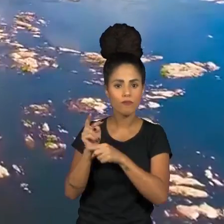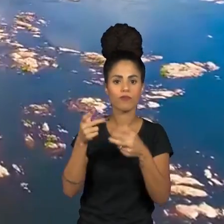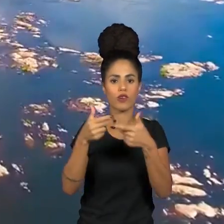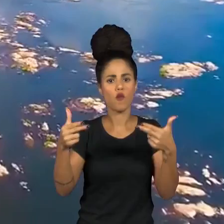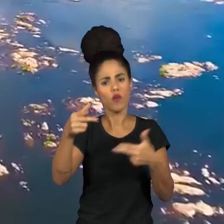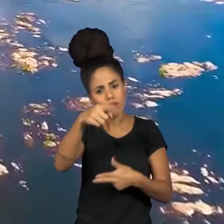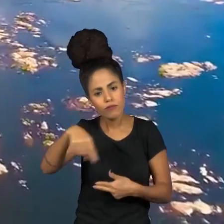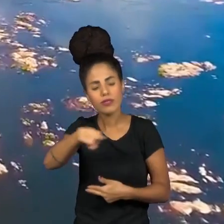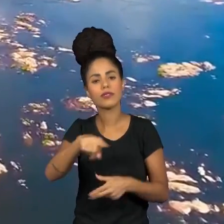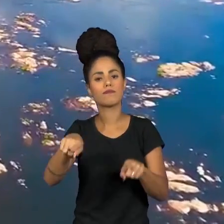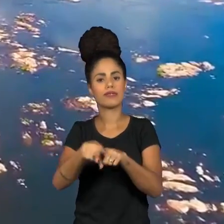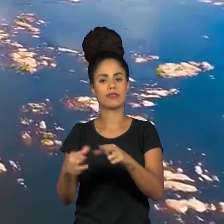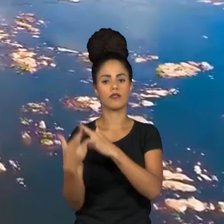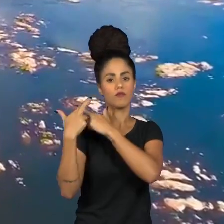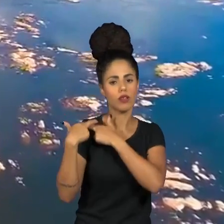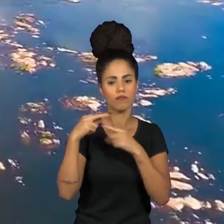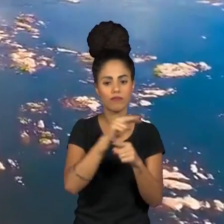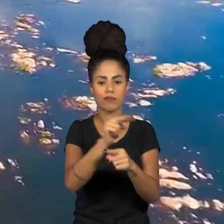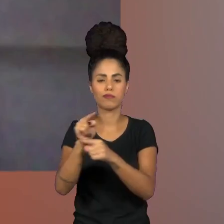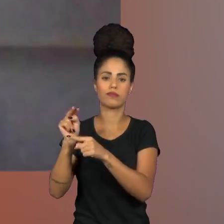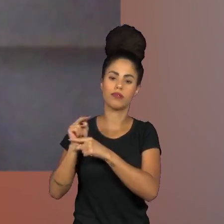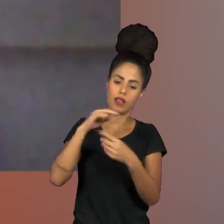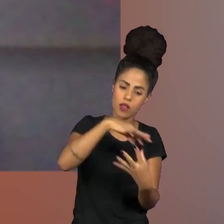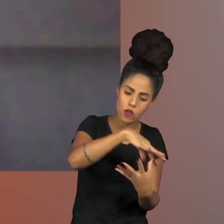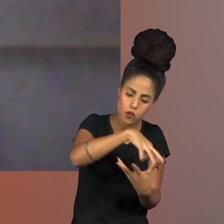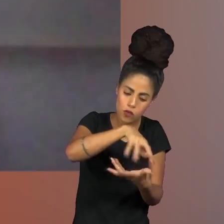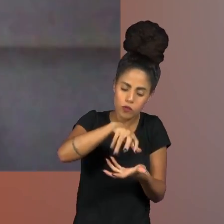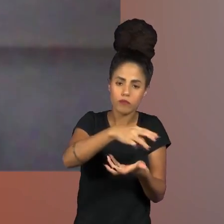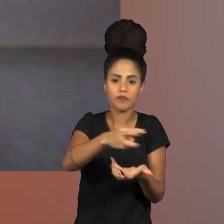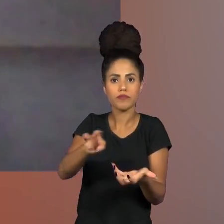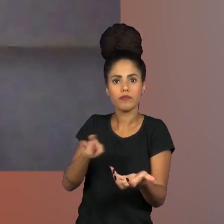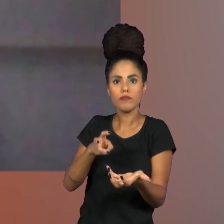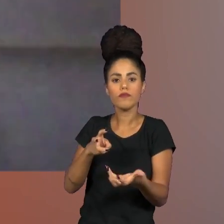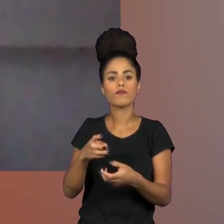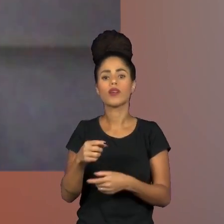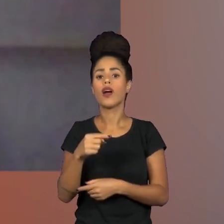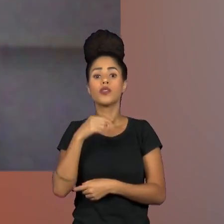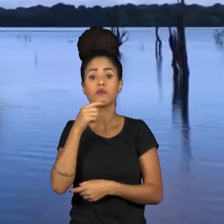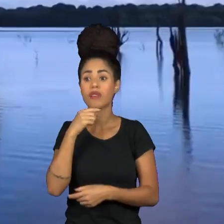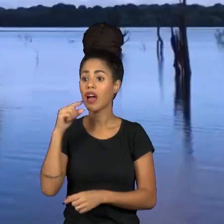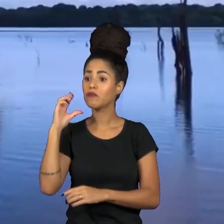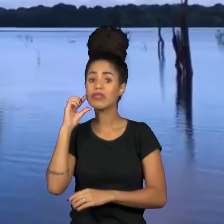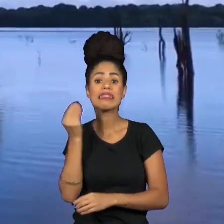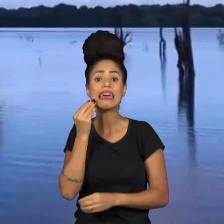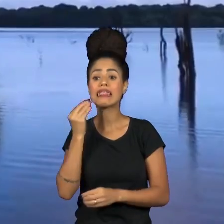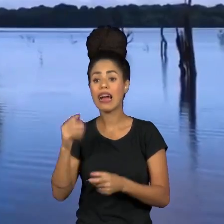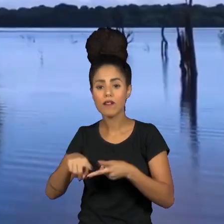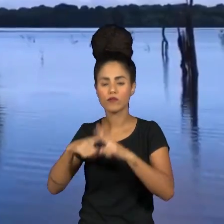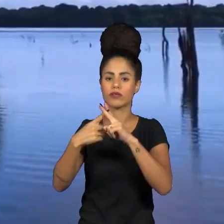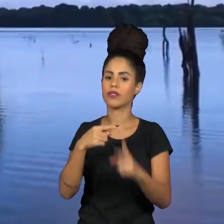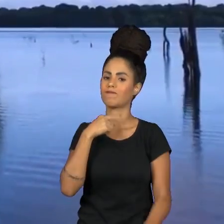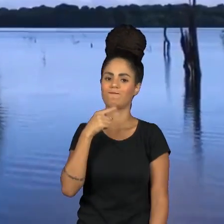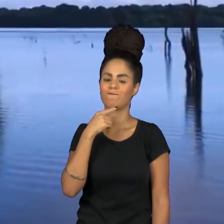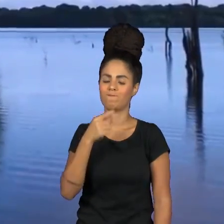de vocês, cuide bem do planeta. Não tem como fugir daqui.